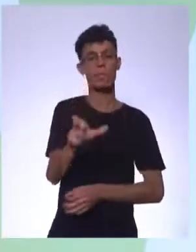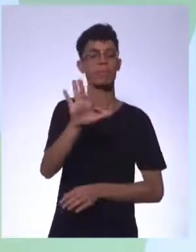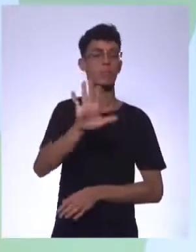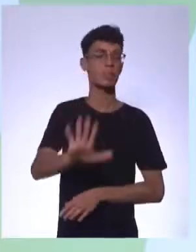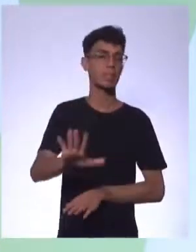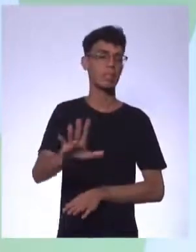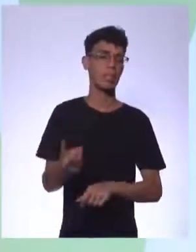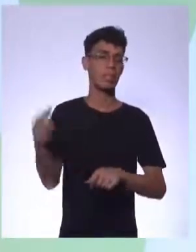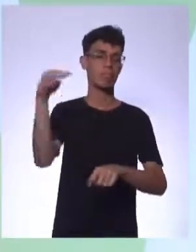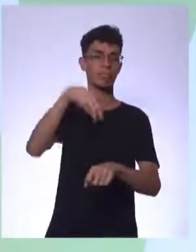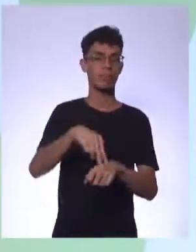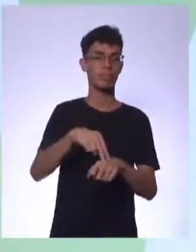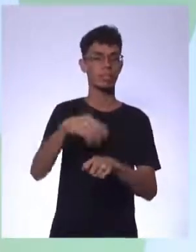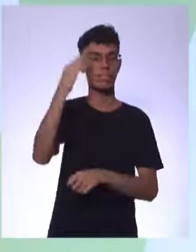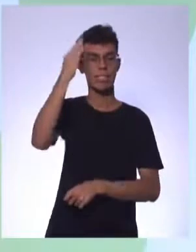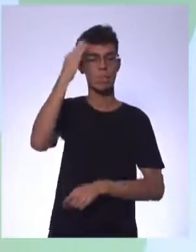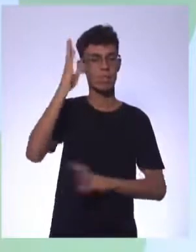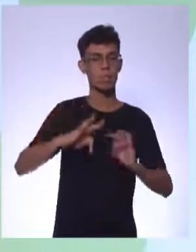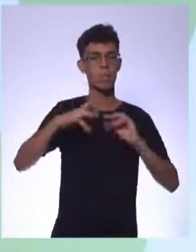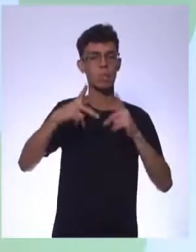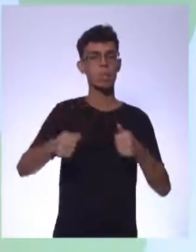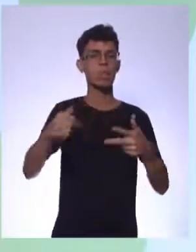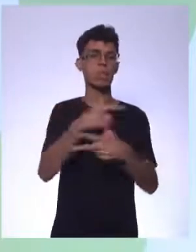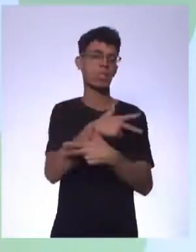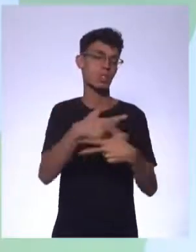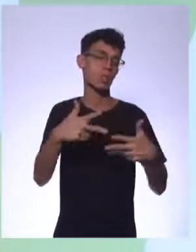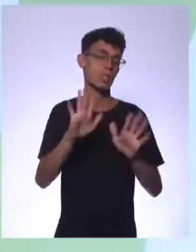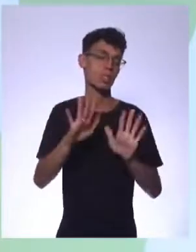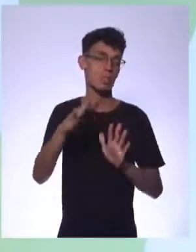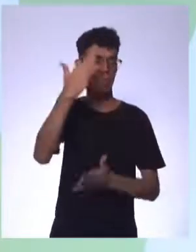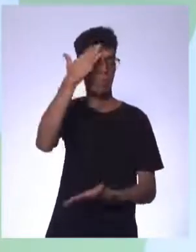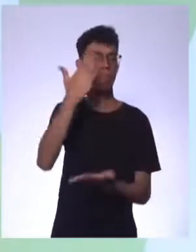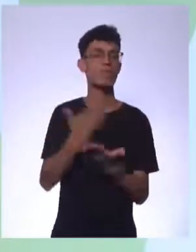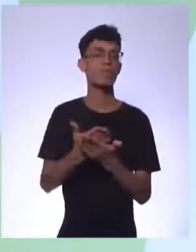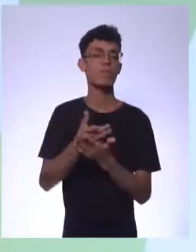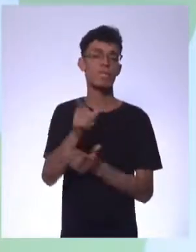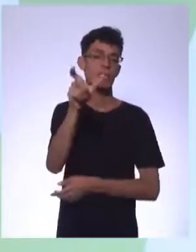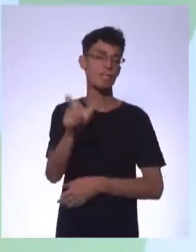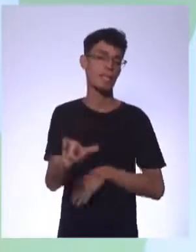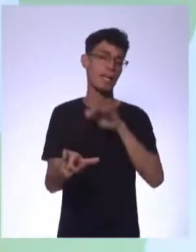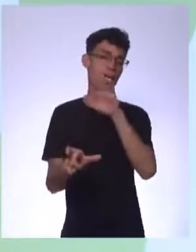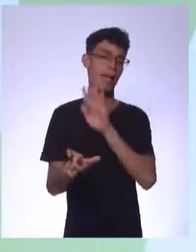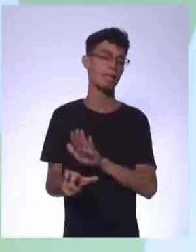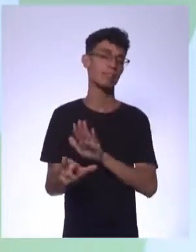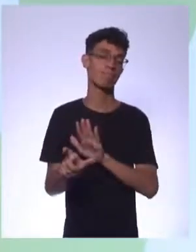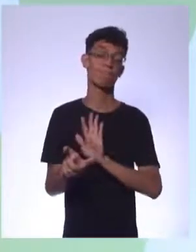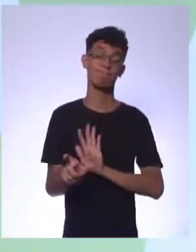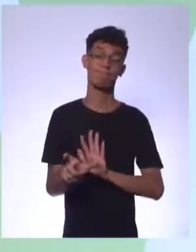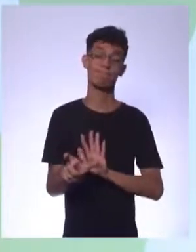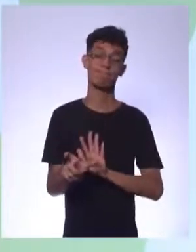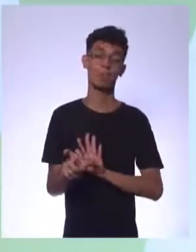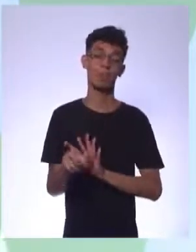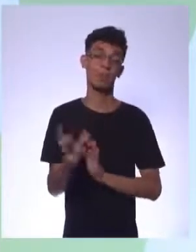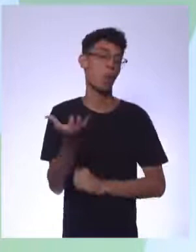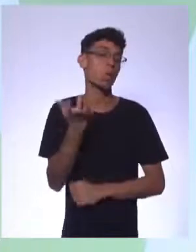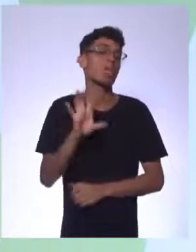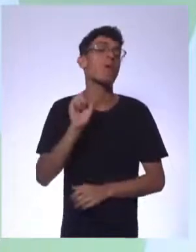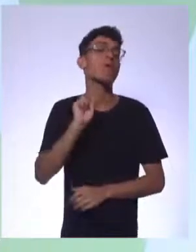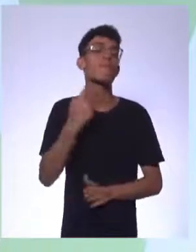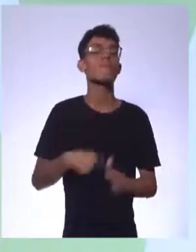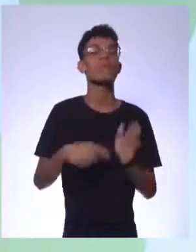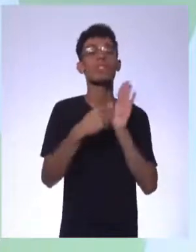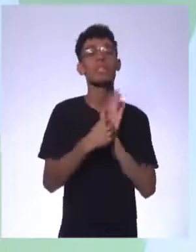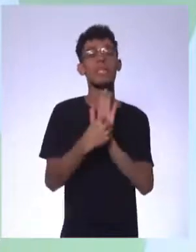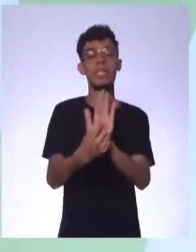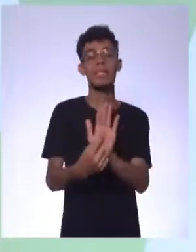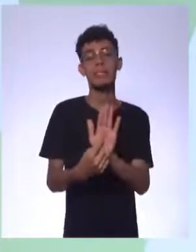se posiciona, que sempre sabe tudo, eu acredito que seja até uma fragilidade escondida ali. Exato. Ela não quer mostrar que ela tem aquela